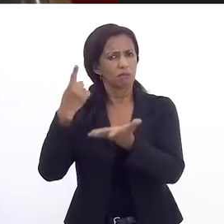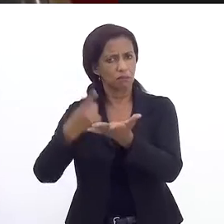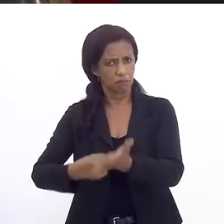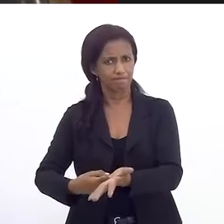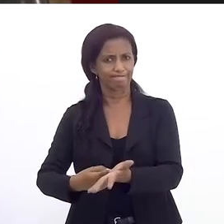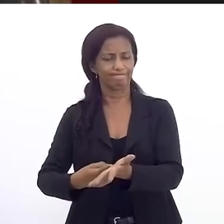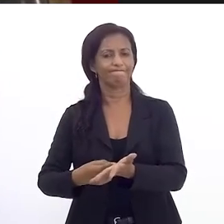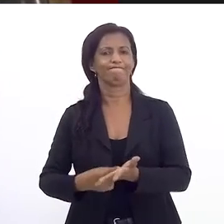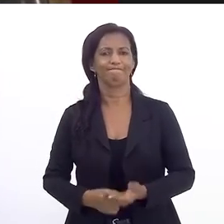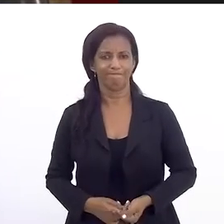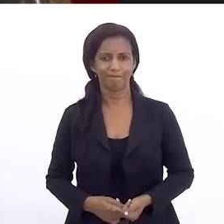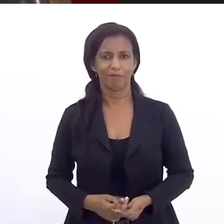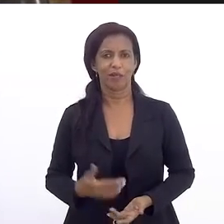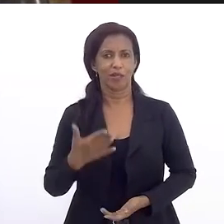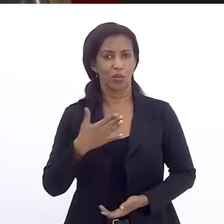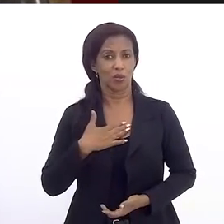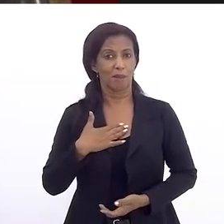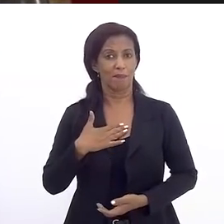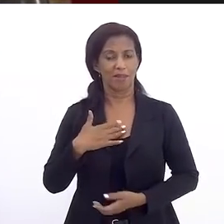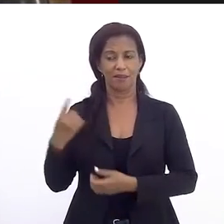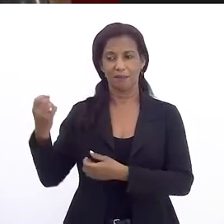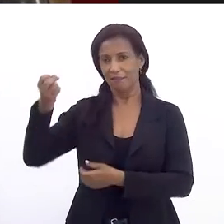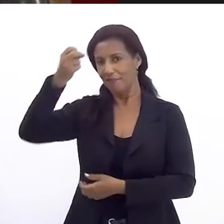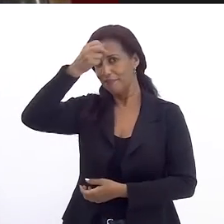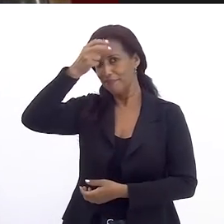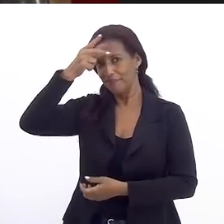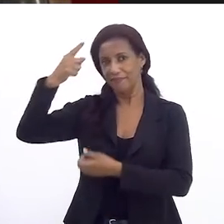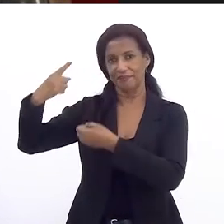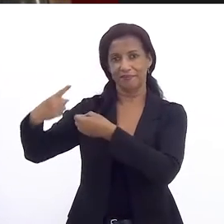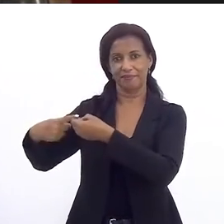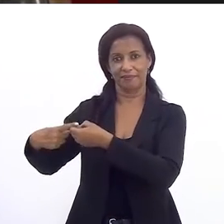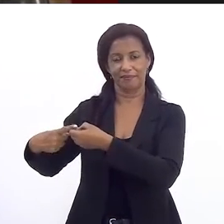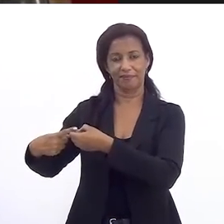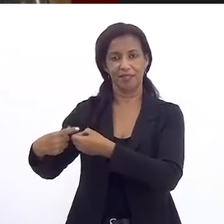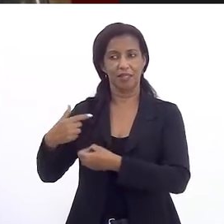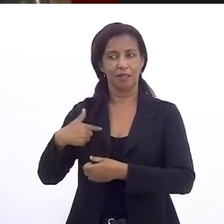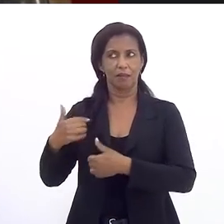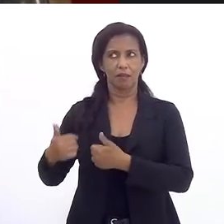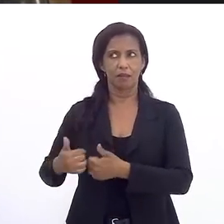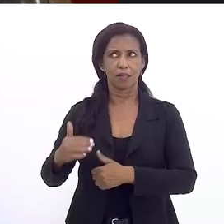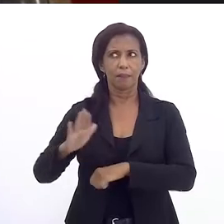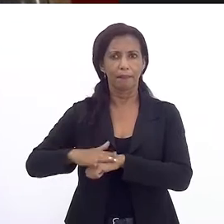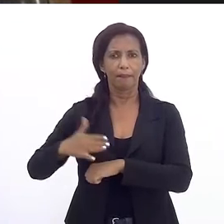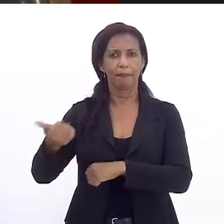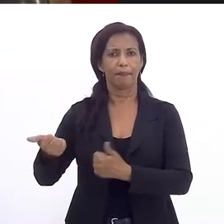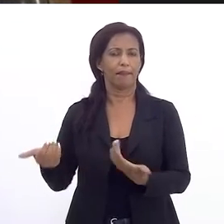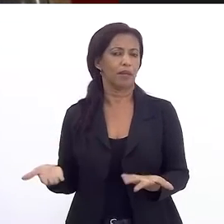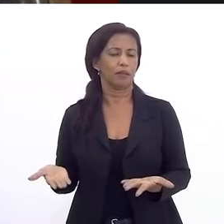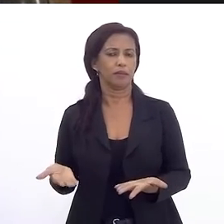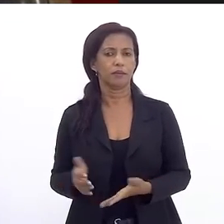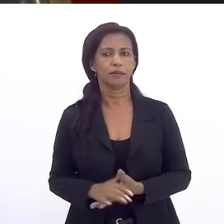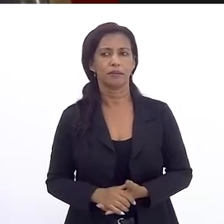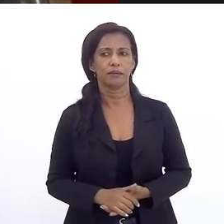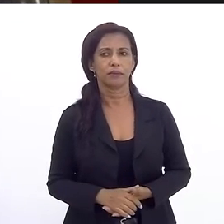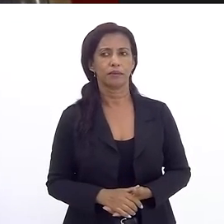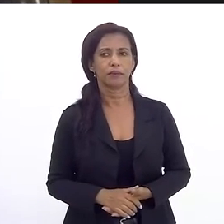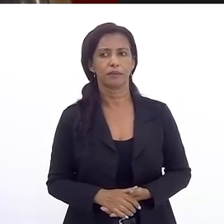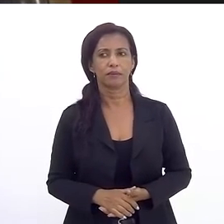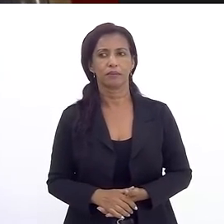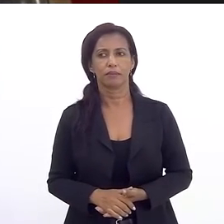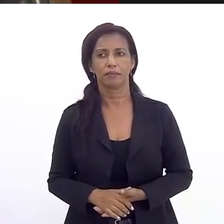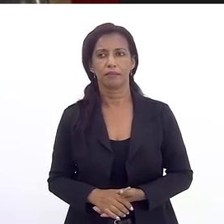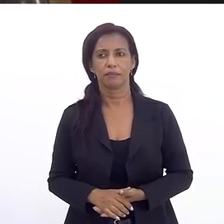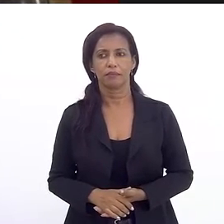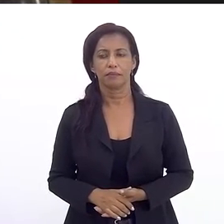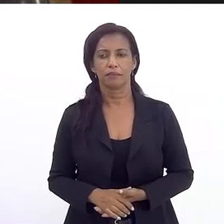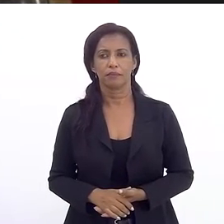mas eu tenho certeza que as obras que a gente fez, da forma que a gente fez, está está registrada,